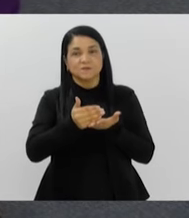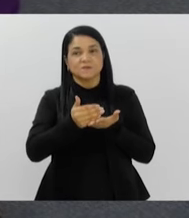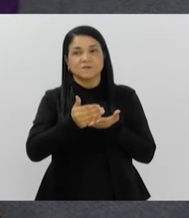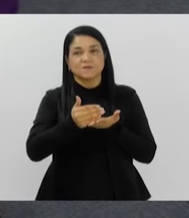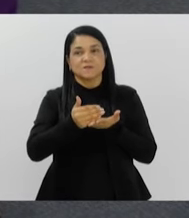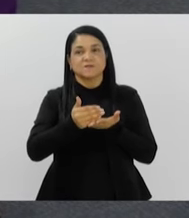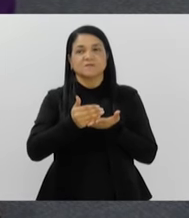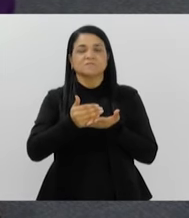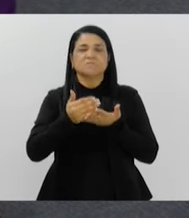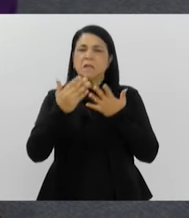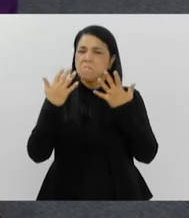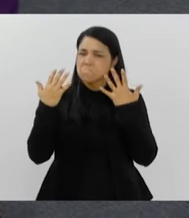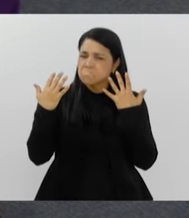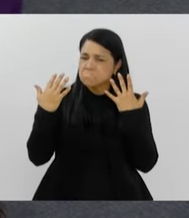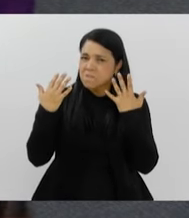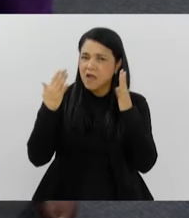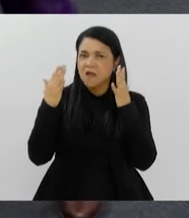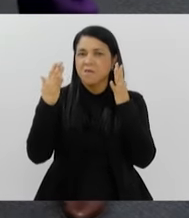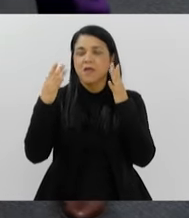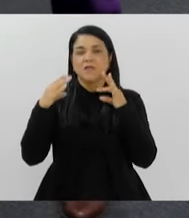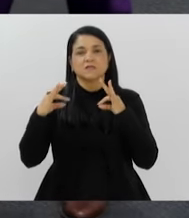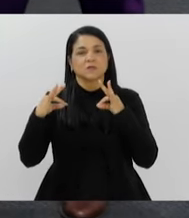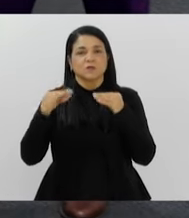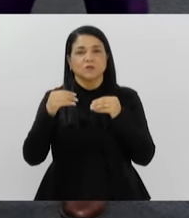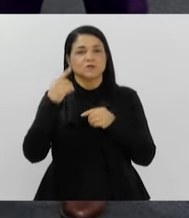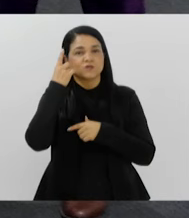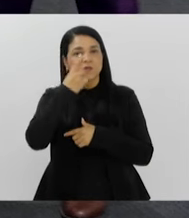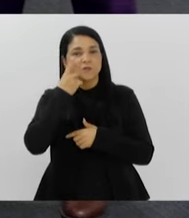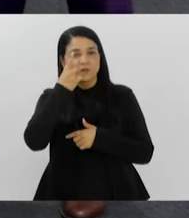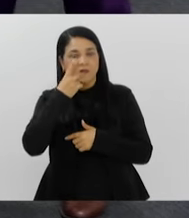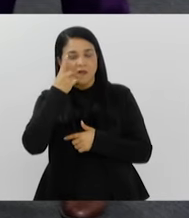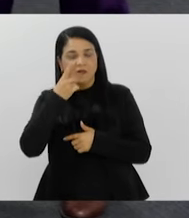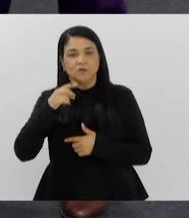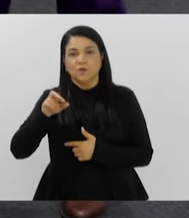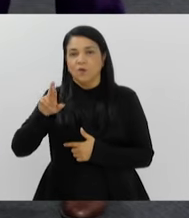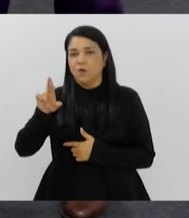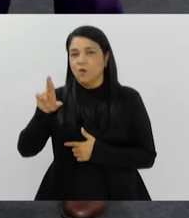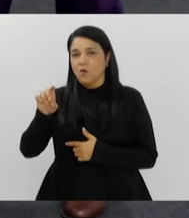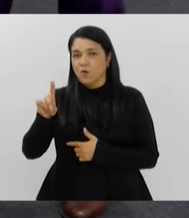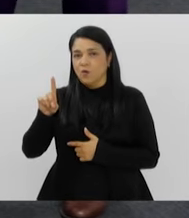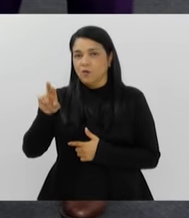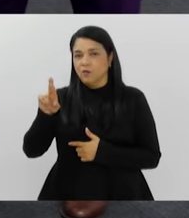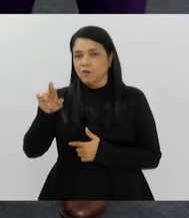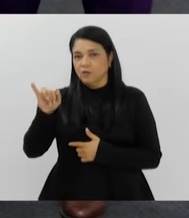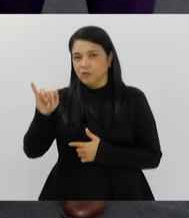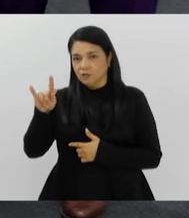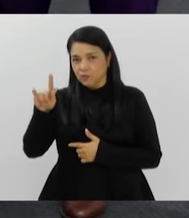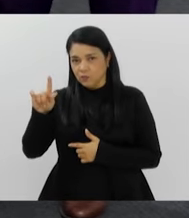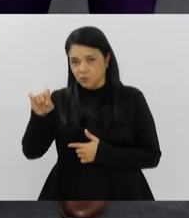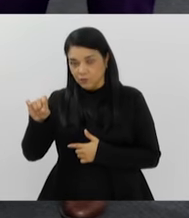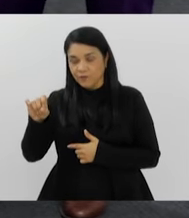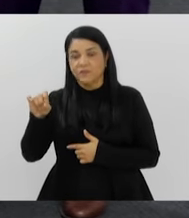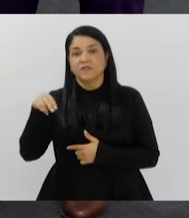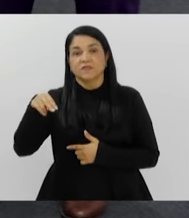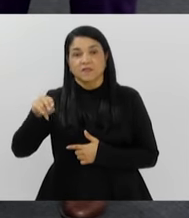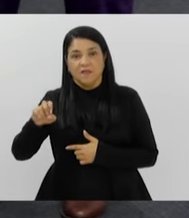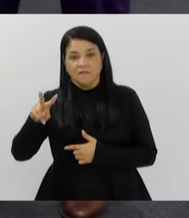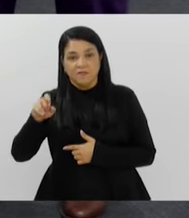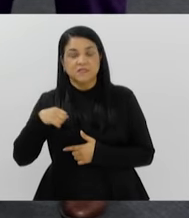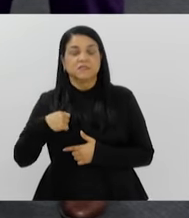efusivos parabéns ao deputado Rodrigo Neves, 12, que se elegeu no segundo